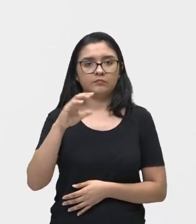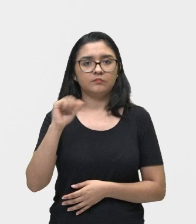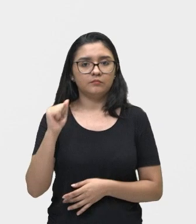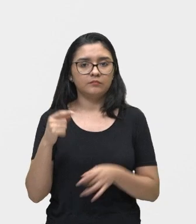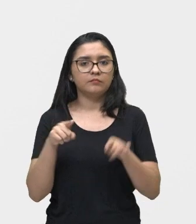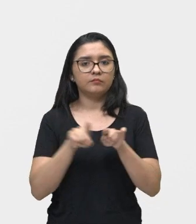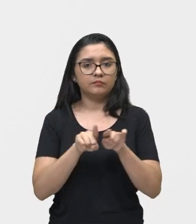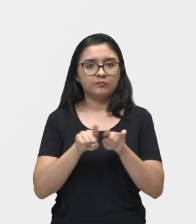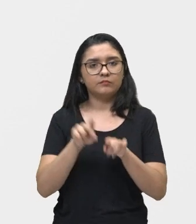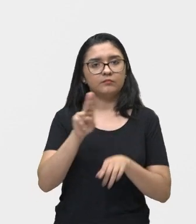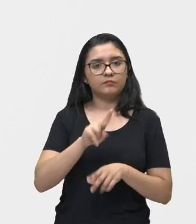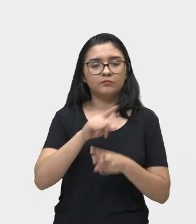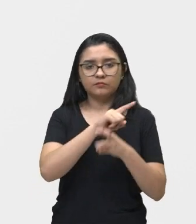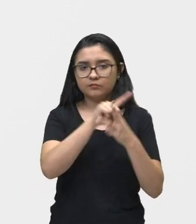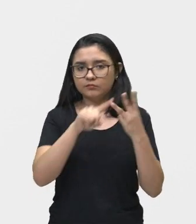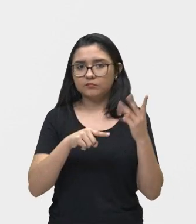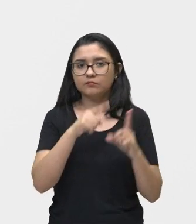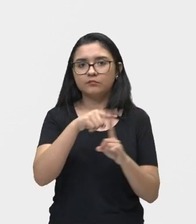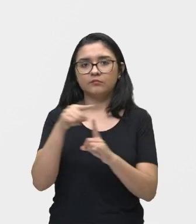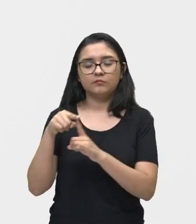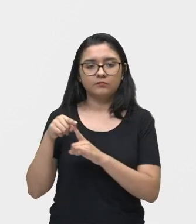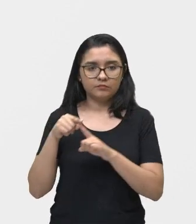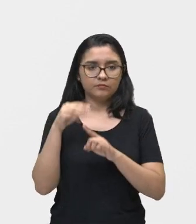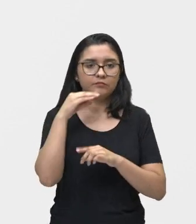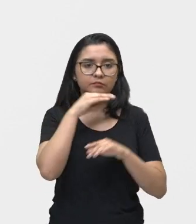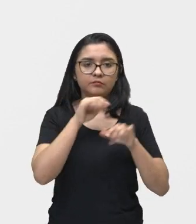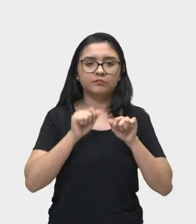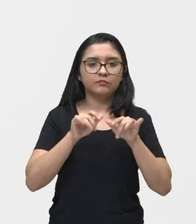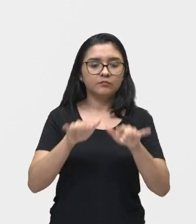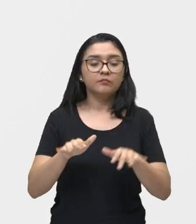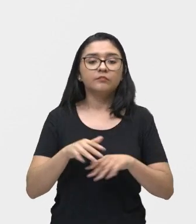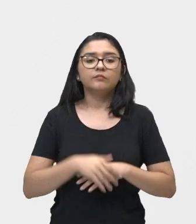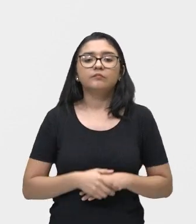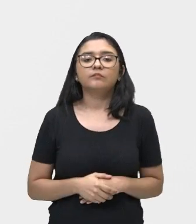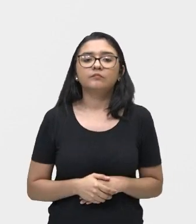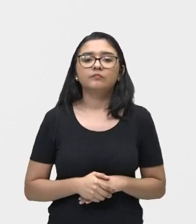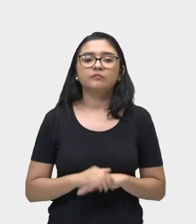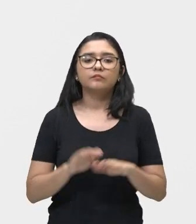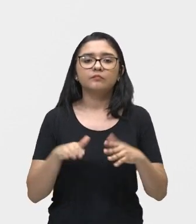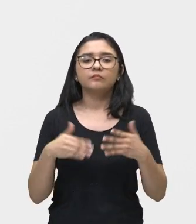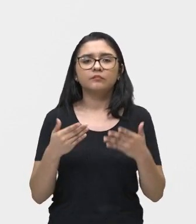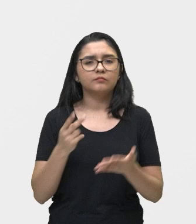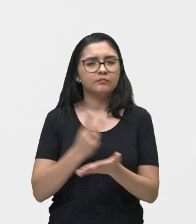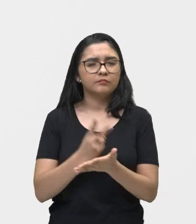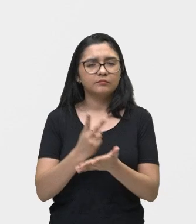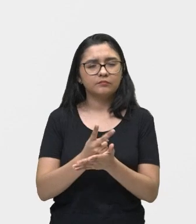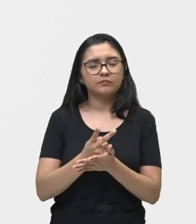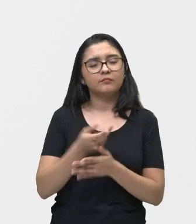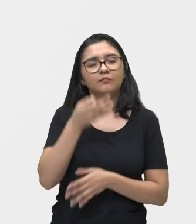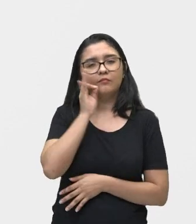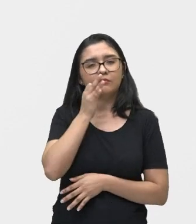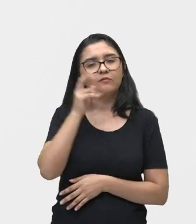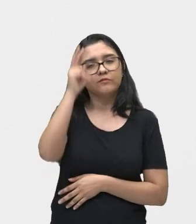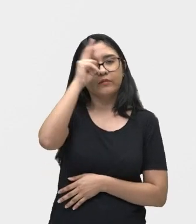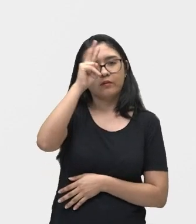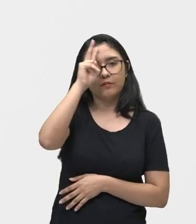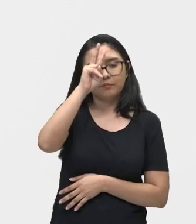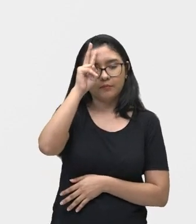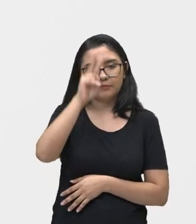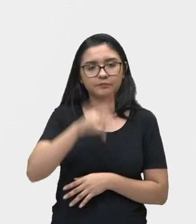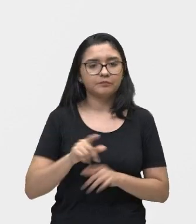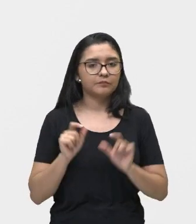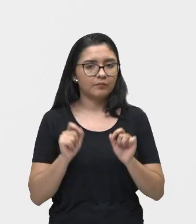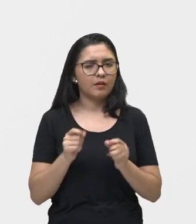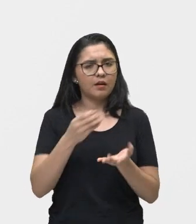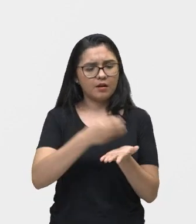processos de condução, convecção e radiação. Toda vida que você tomar um café, agora você vai lembrar. Ah, isso